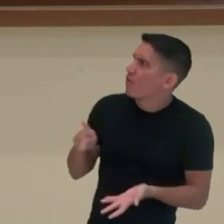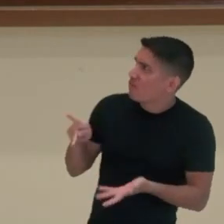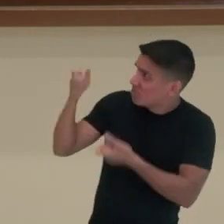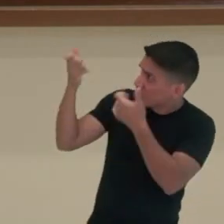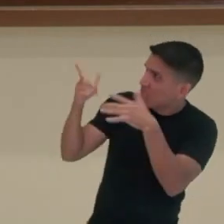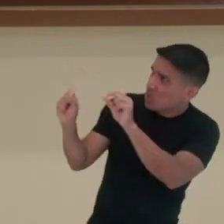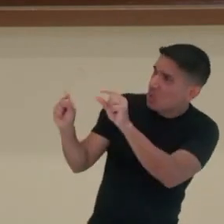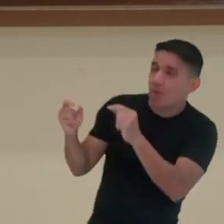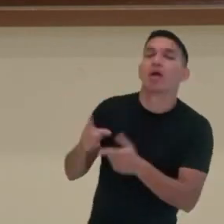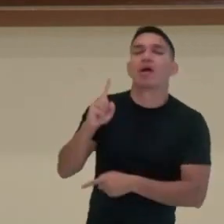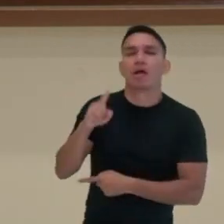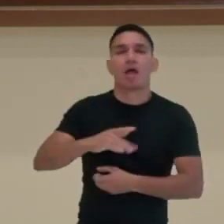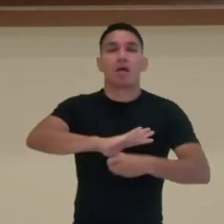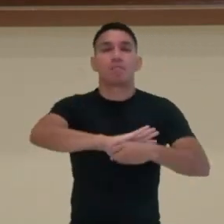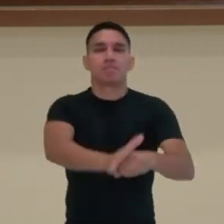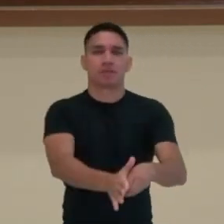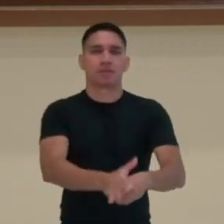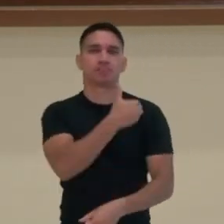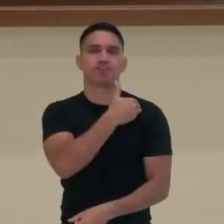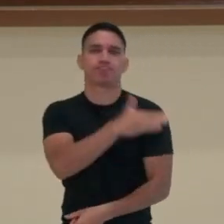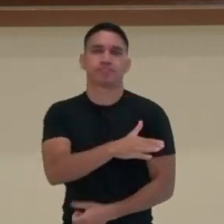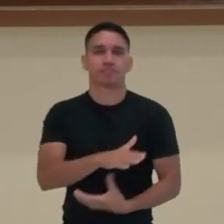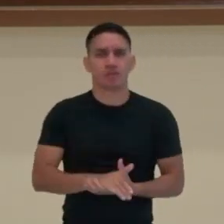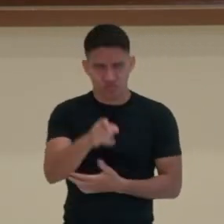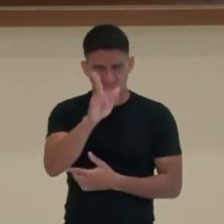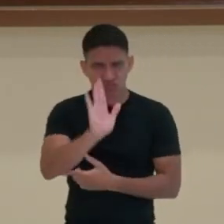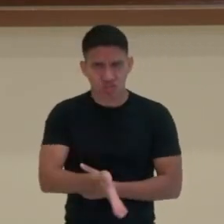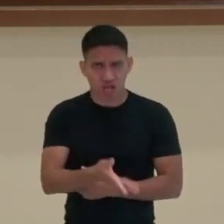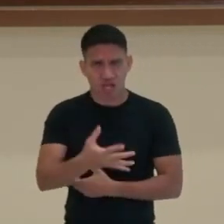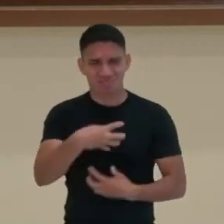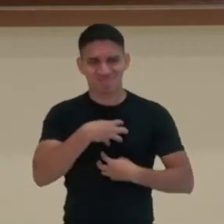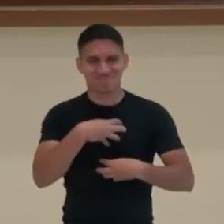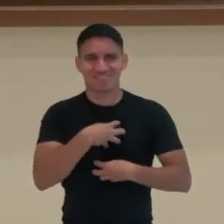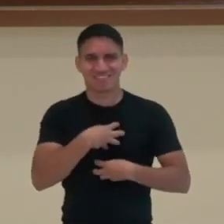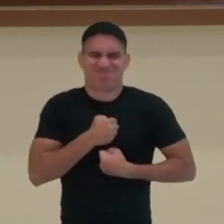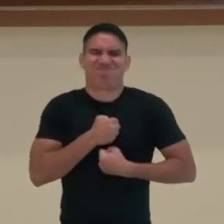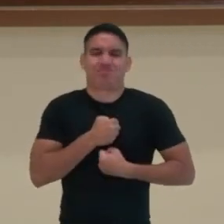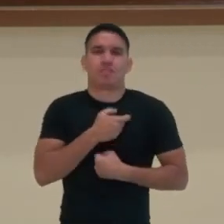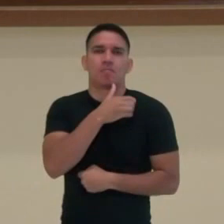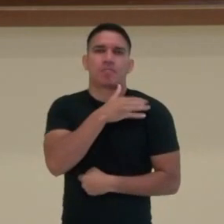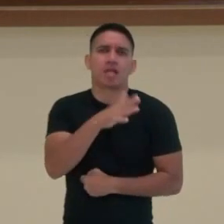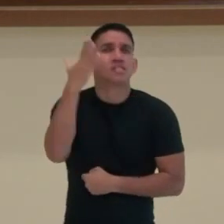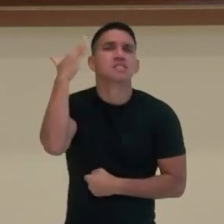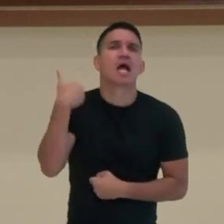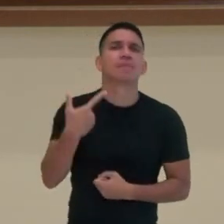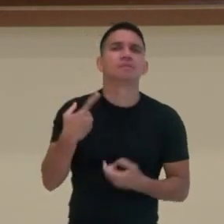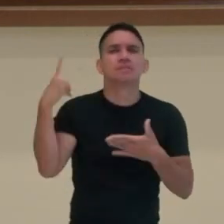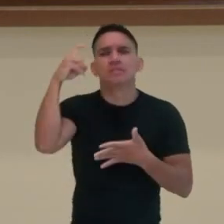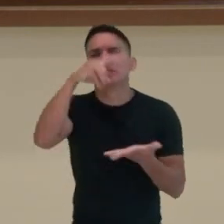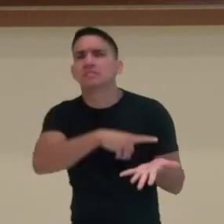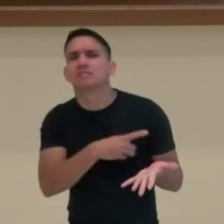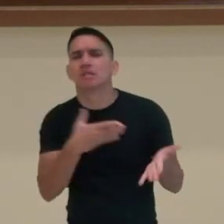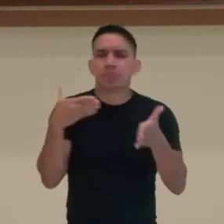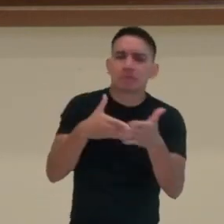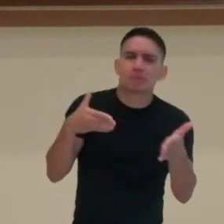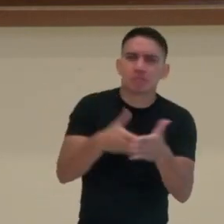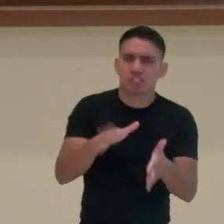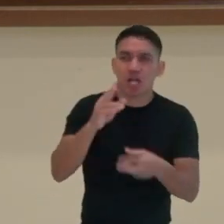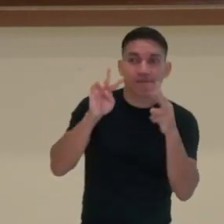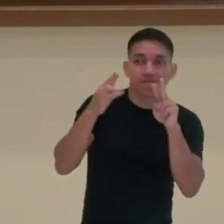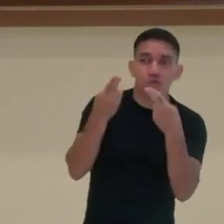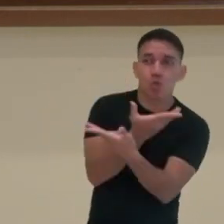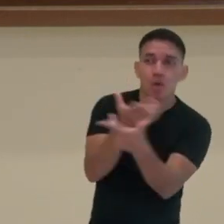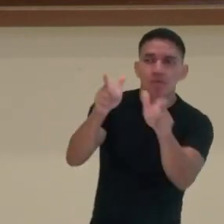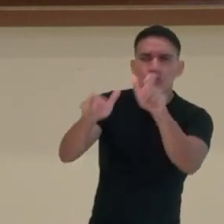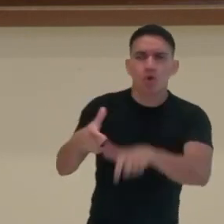quê? De preconceito. Você já foi vítima? Você sabe quais são as barreiras? Já viu alguém sendo